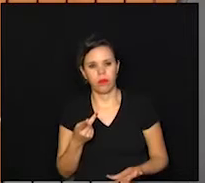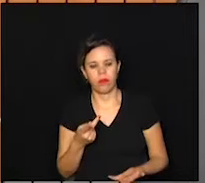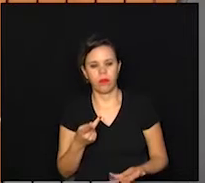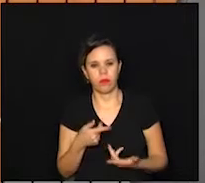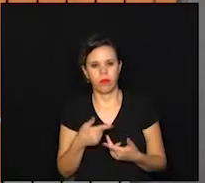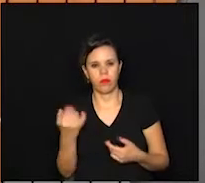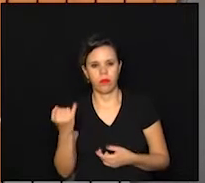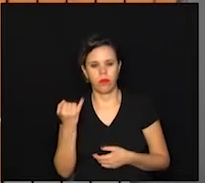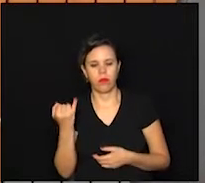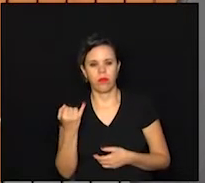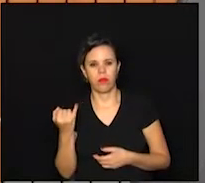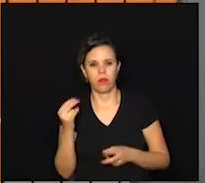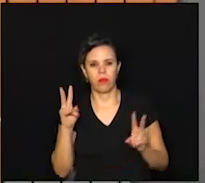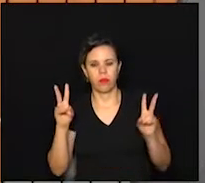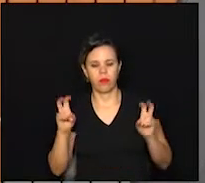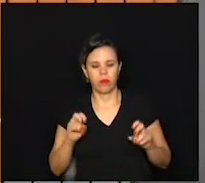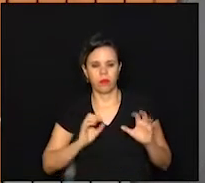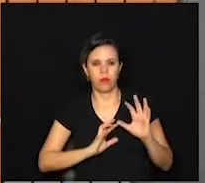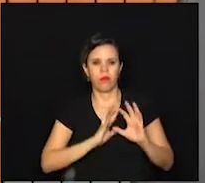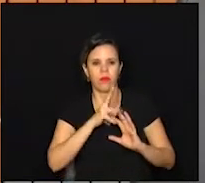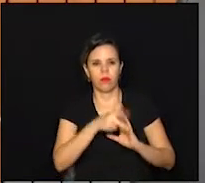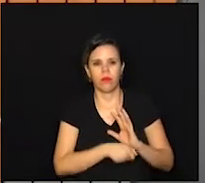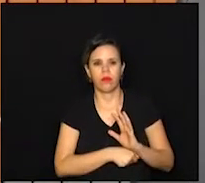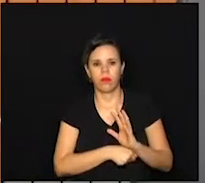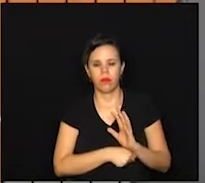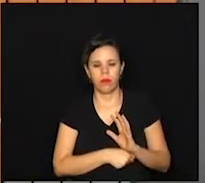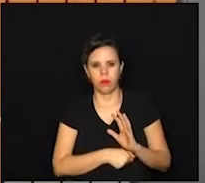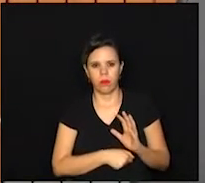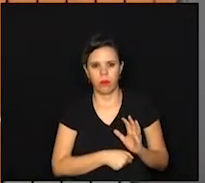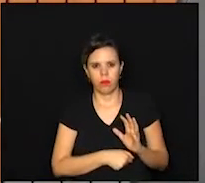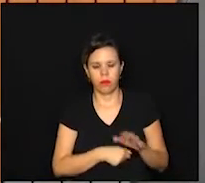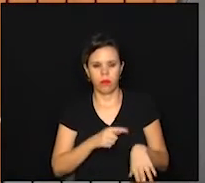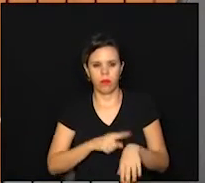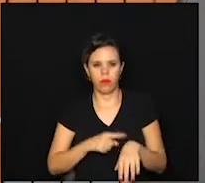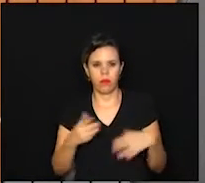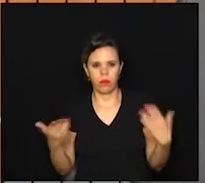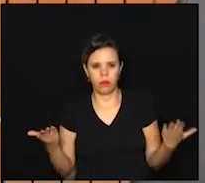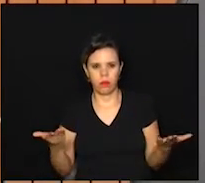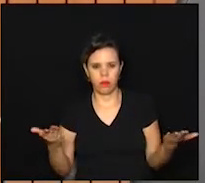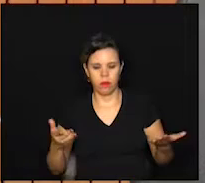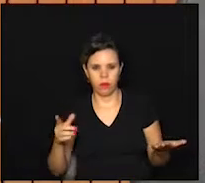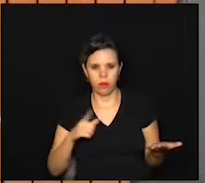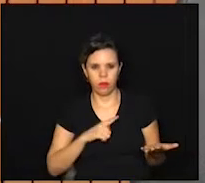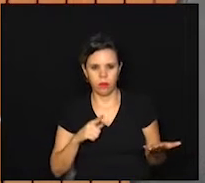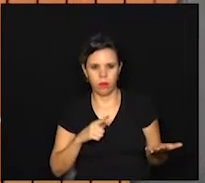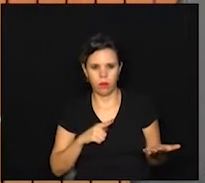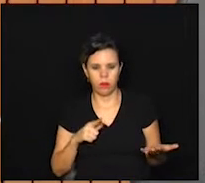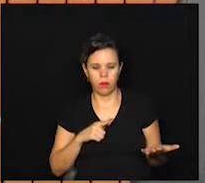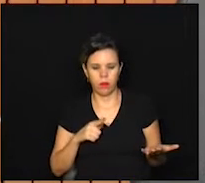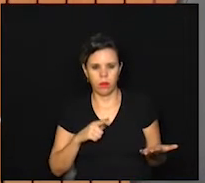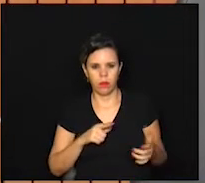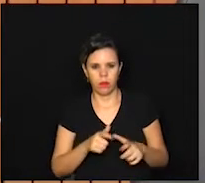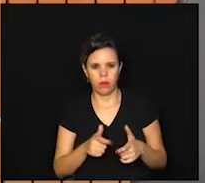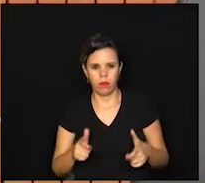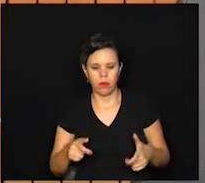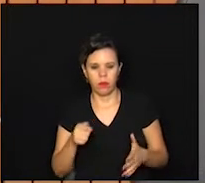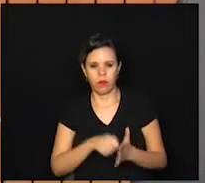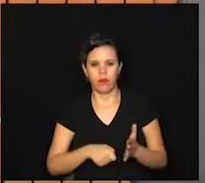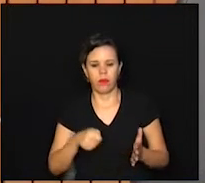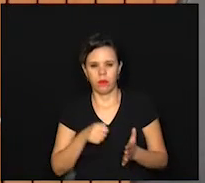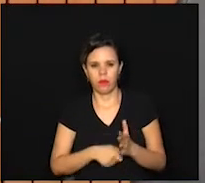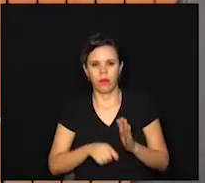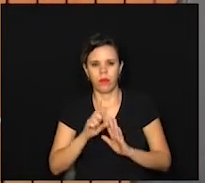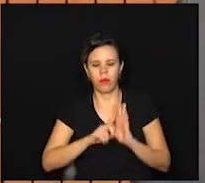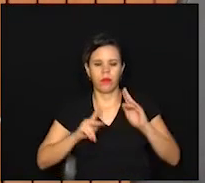muito importante, que é sobre a questão do meio ambiente, né? No momento atual, a gente tem, inclusive, grandes ativistas de direitos